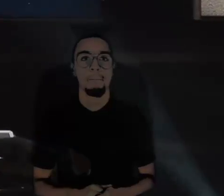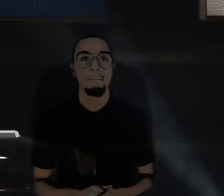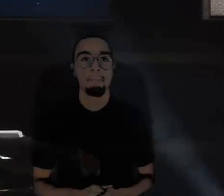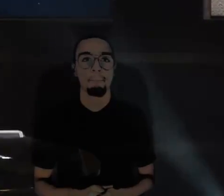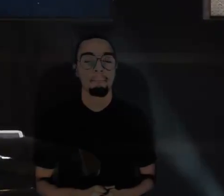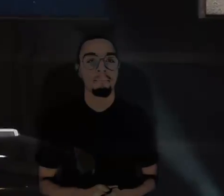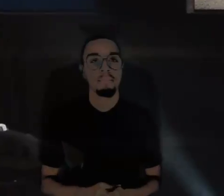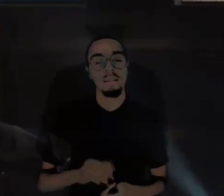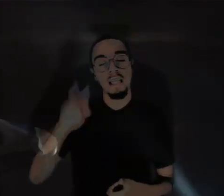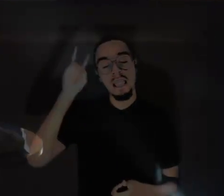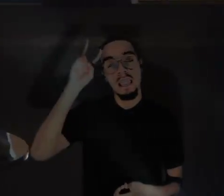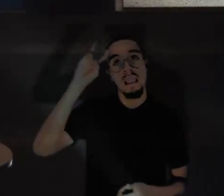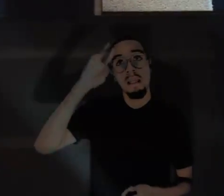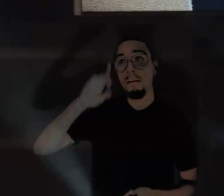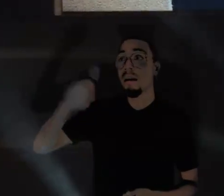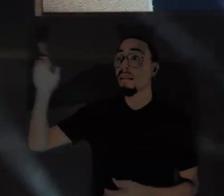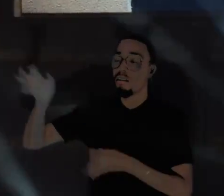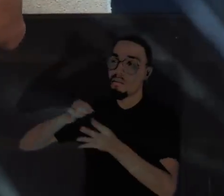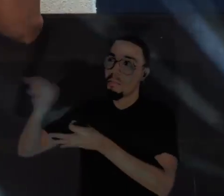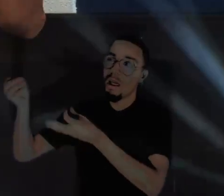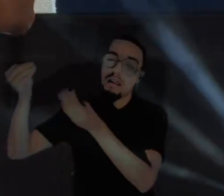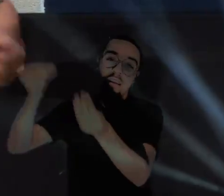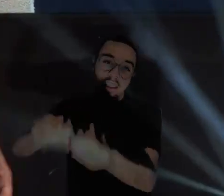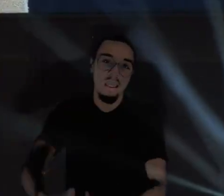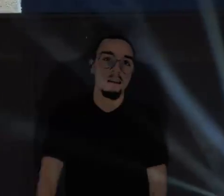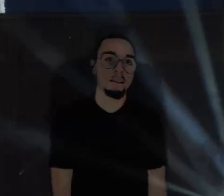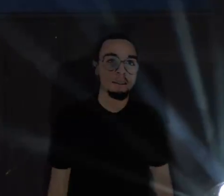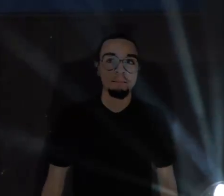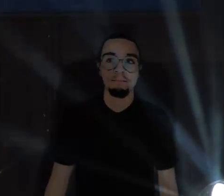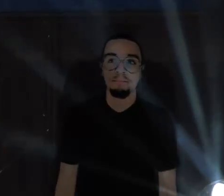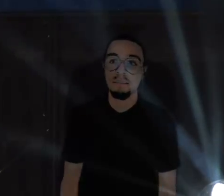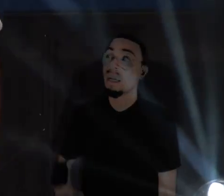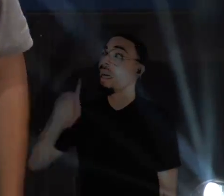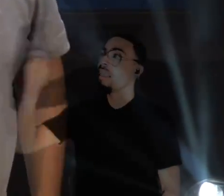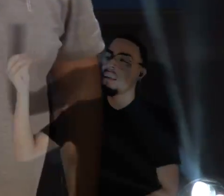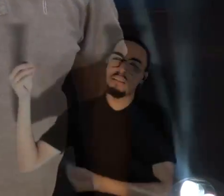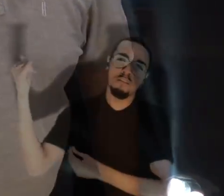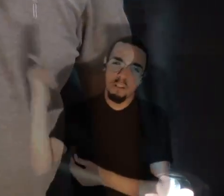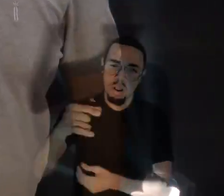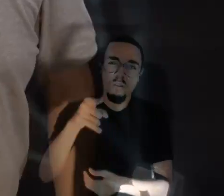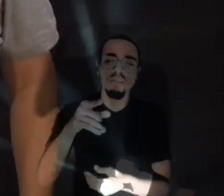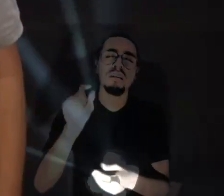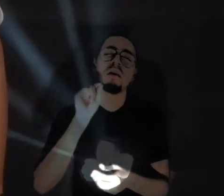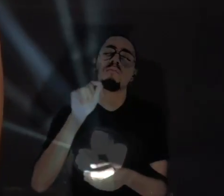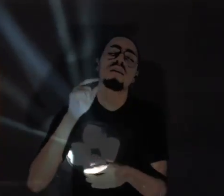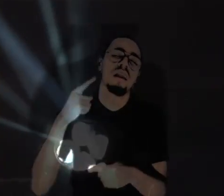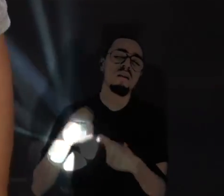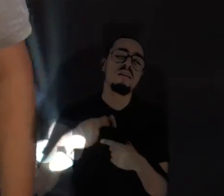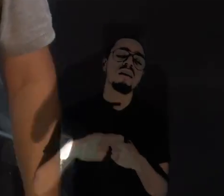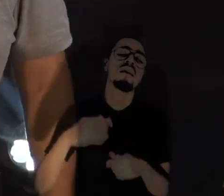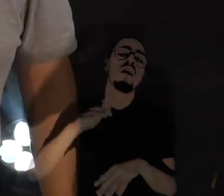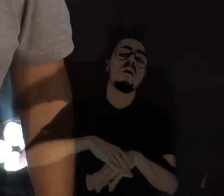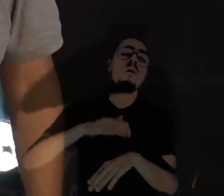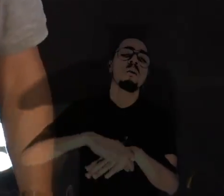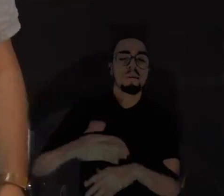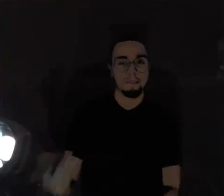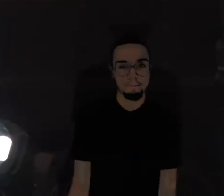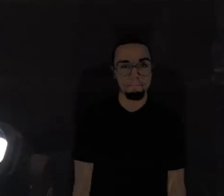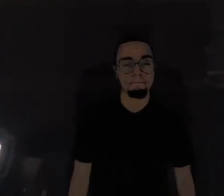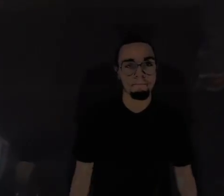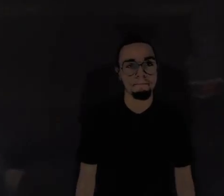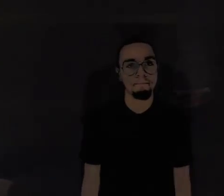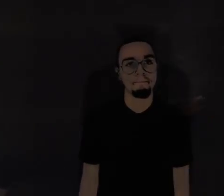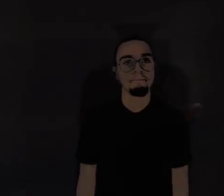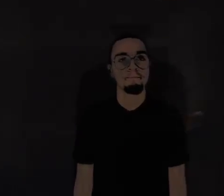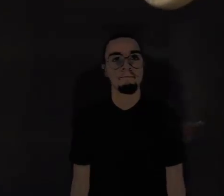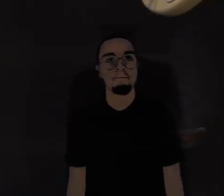Vai lembrando do teu chamado. Qual é o teu chamado? Você foi chamado para quê? Você foi chamado para quê? Você foi chamado para quê? Para que você foi